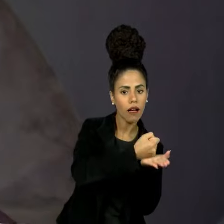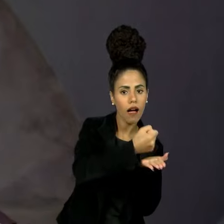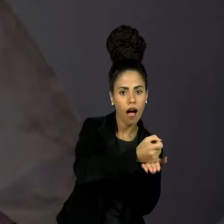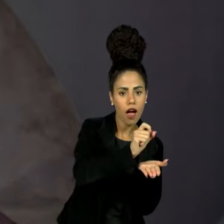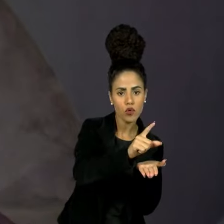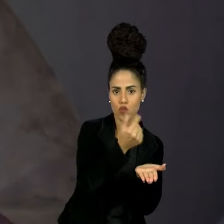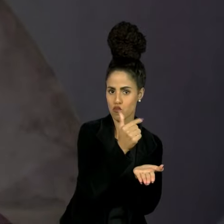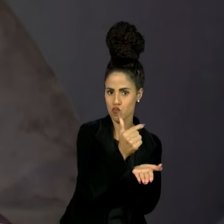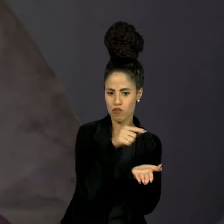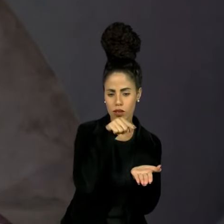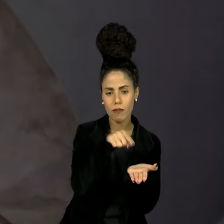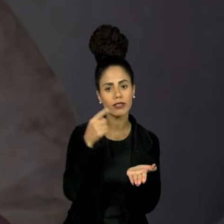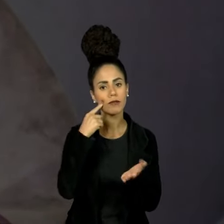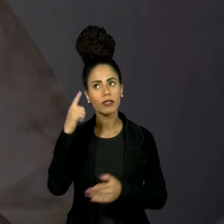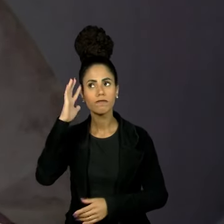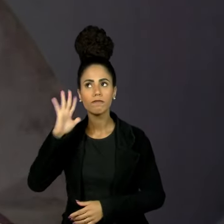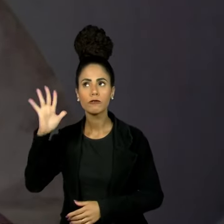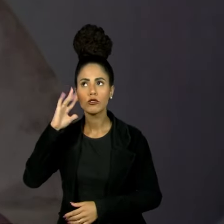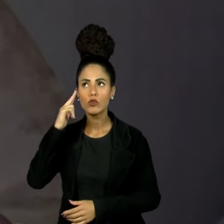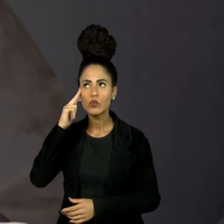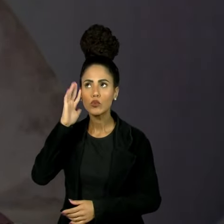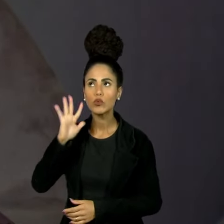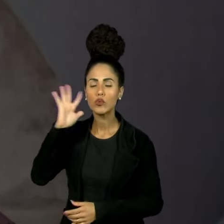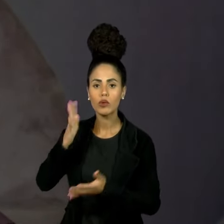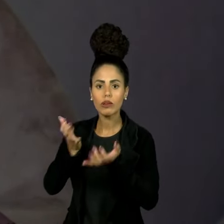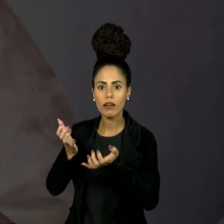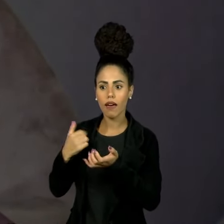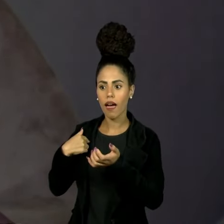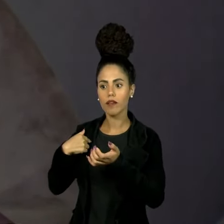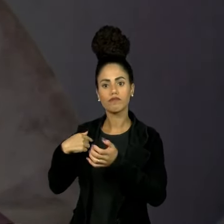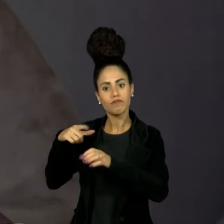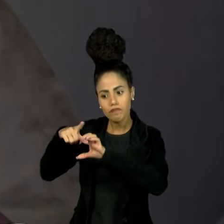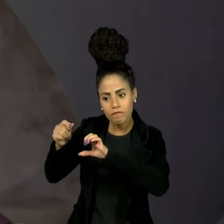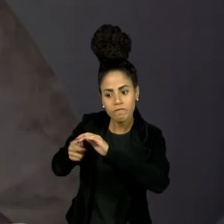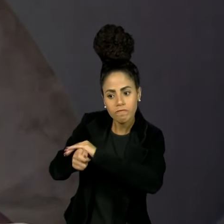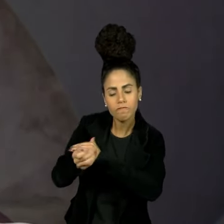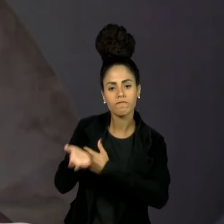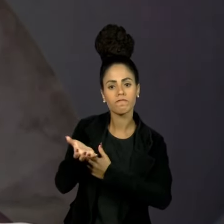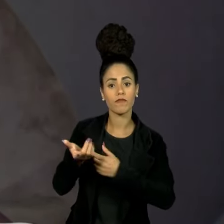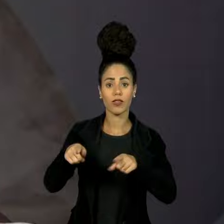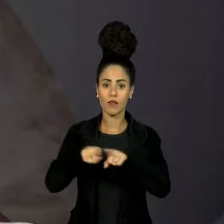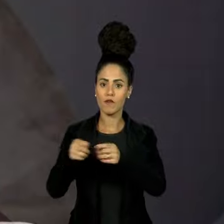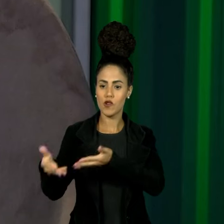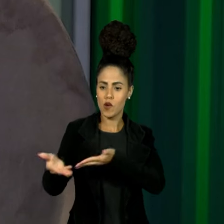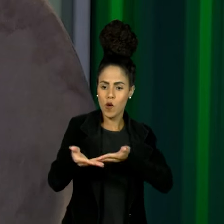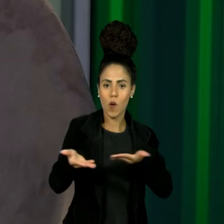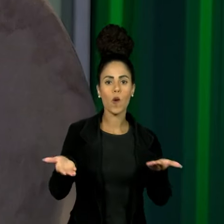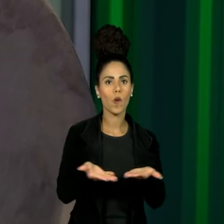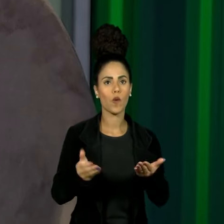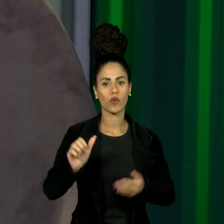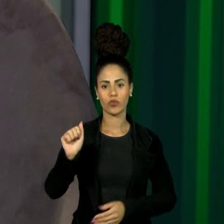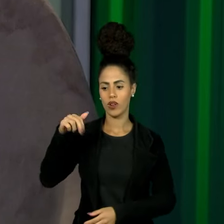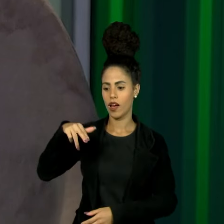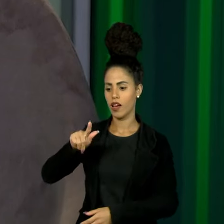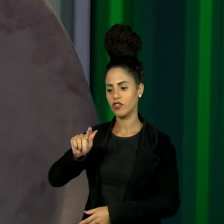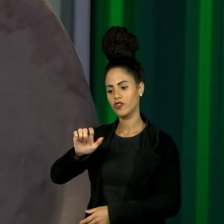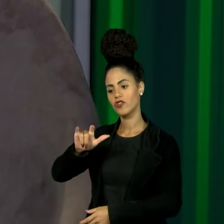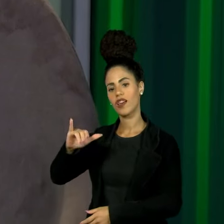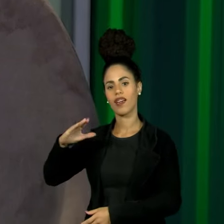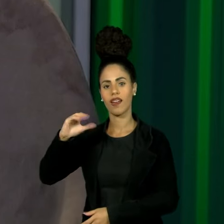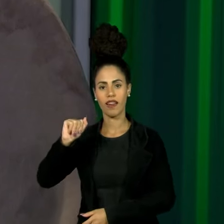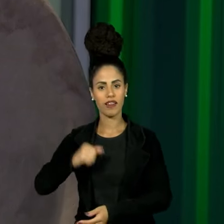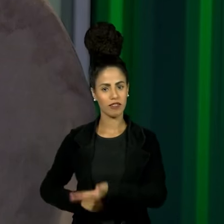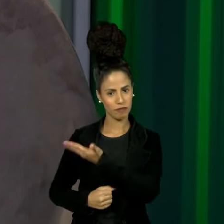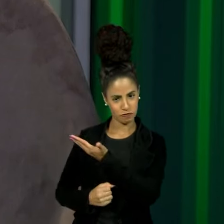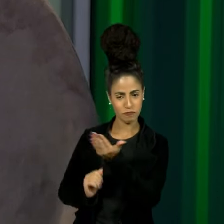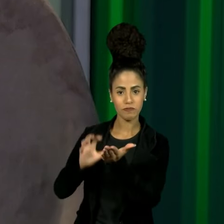do negócio próprio também se torna uma opção. Nessa discussão estão comigo aqui no estúdio Angélica Camargo, que é